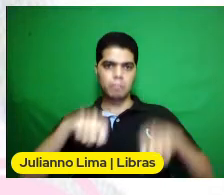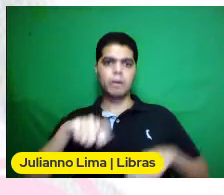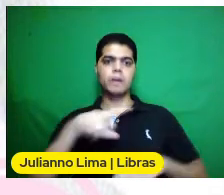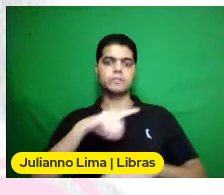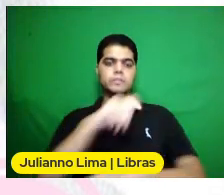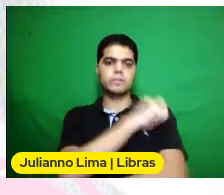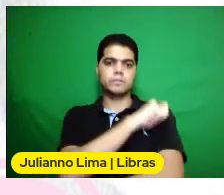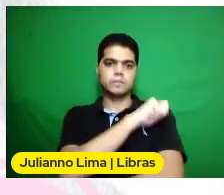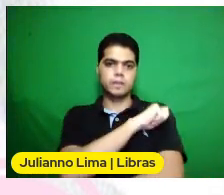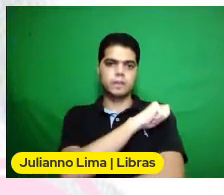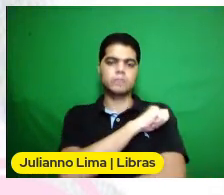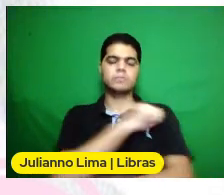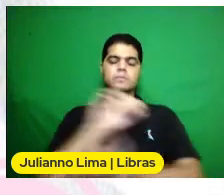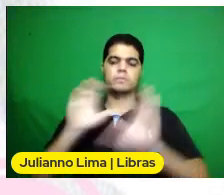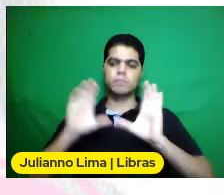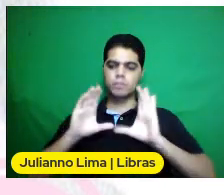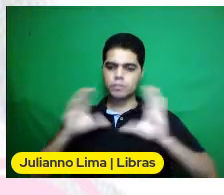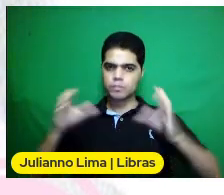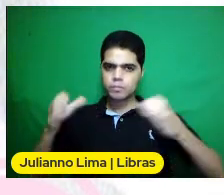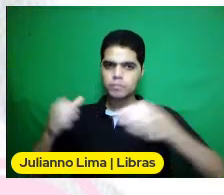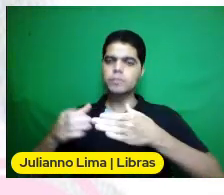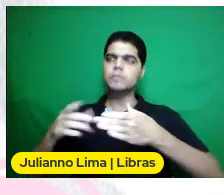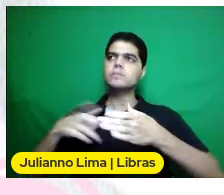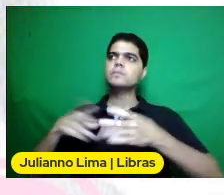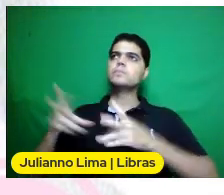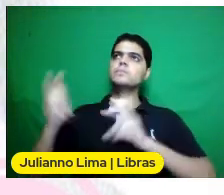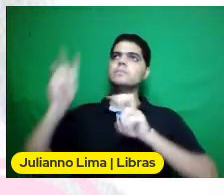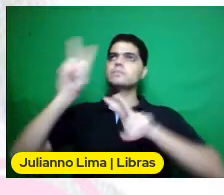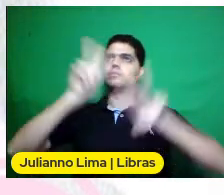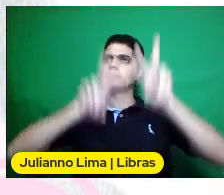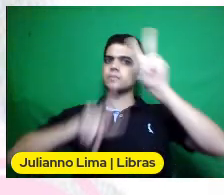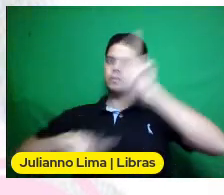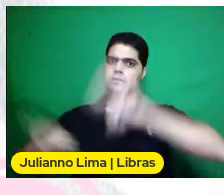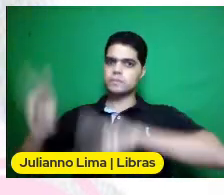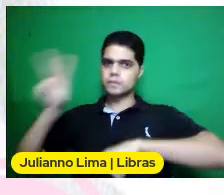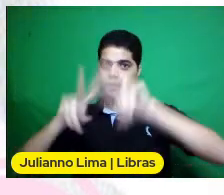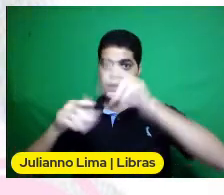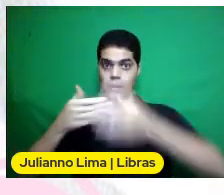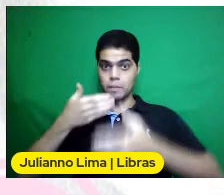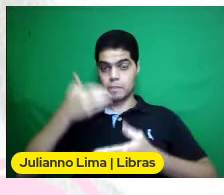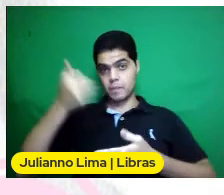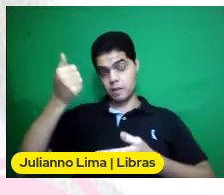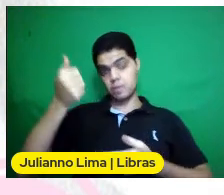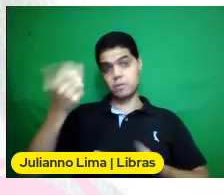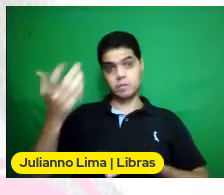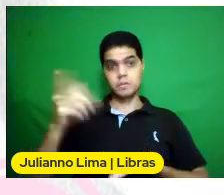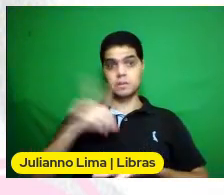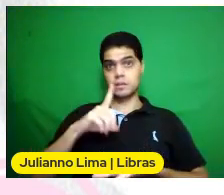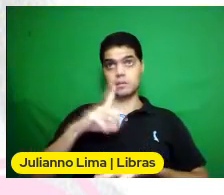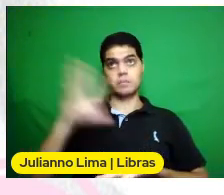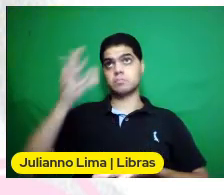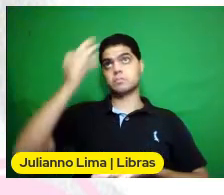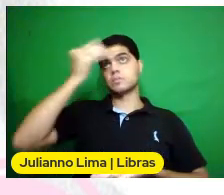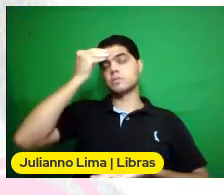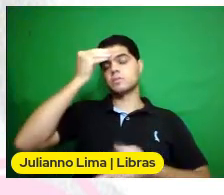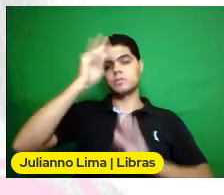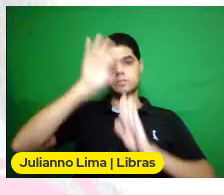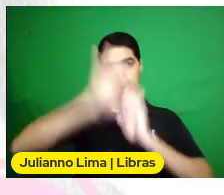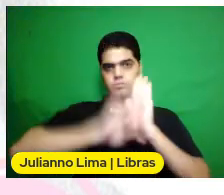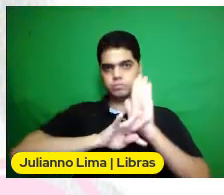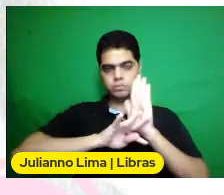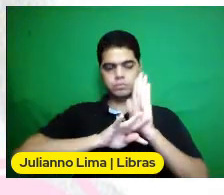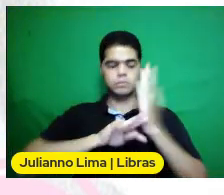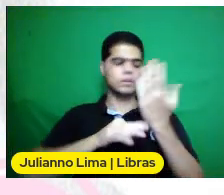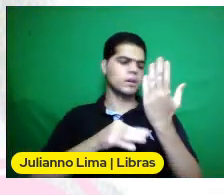entrem naquele ambiente e, por eles conseguirem visualizar muito melhor do que decorar um texto, eles